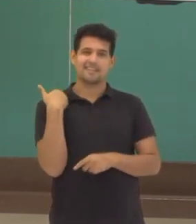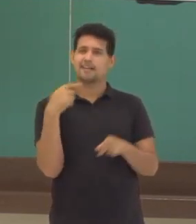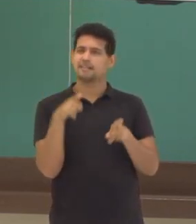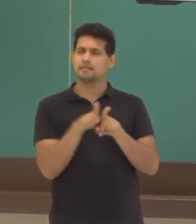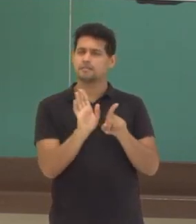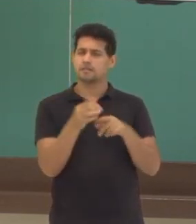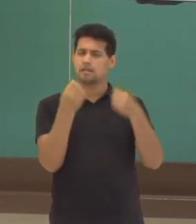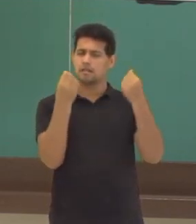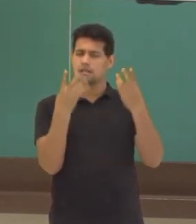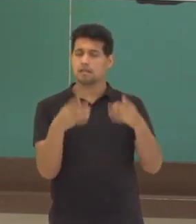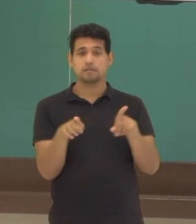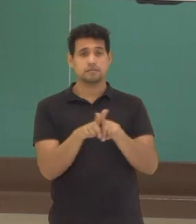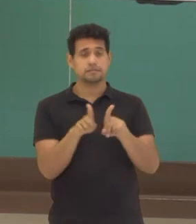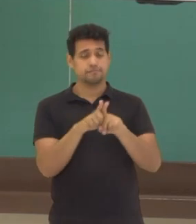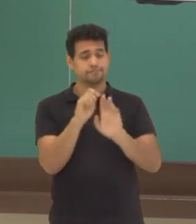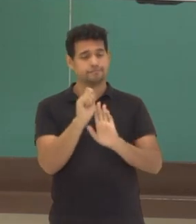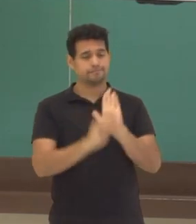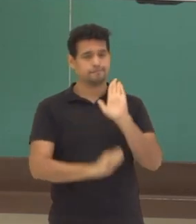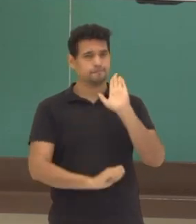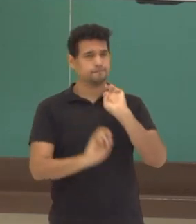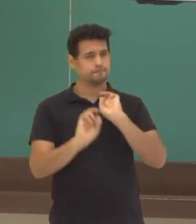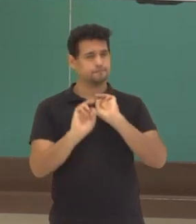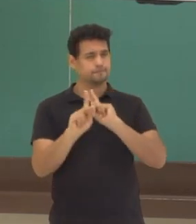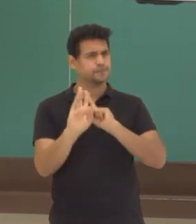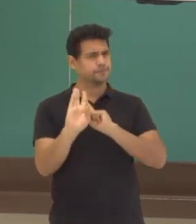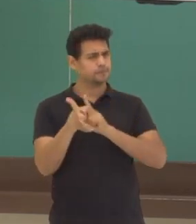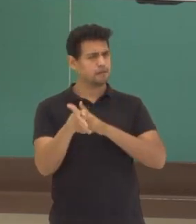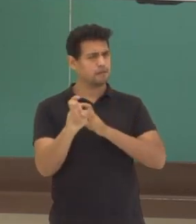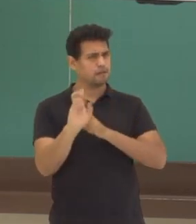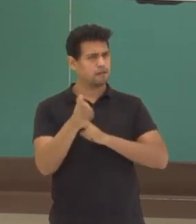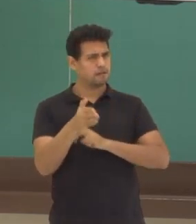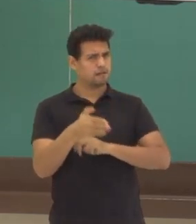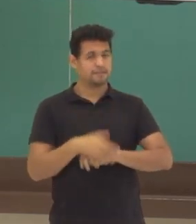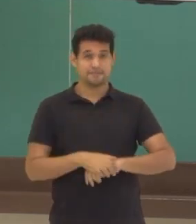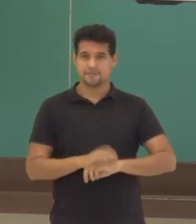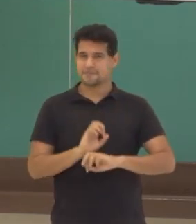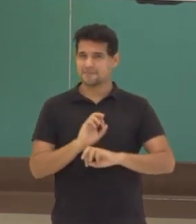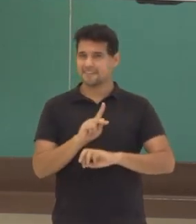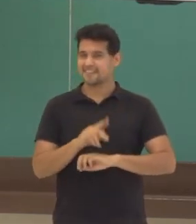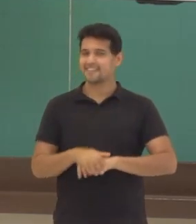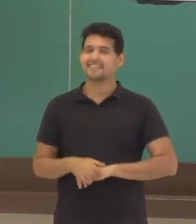relata ali dentro do texto, certo? Percebeu isso? Beleza.